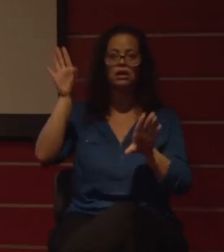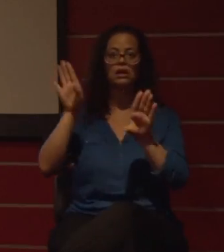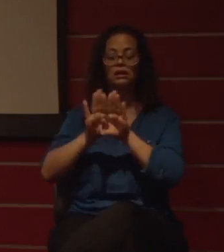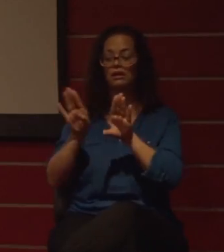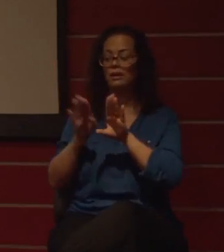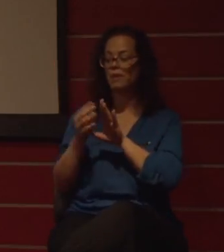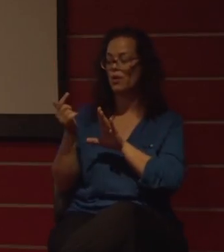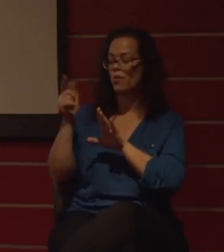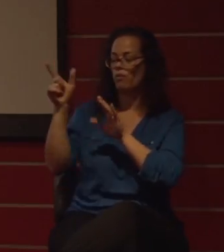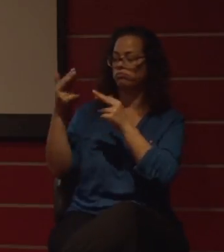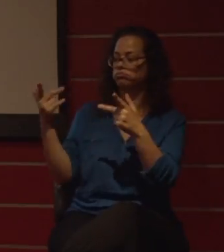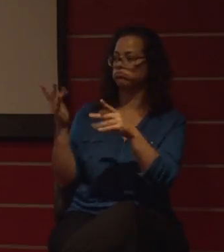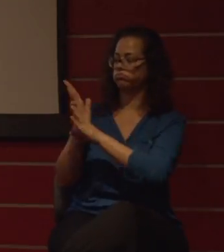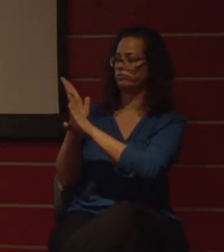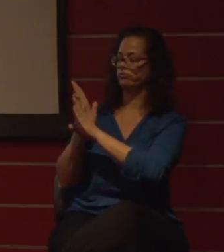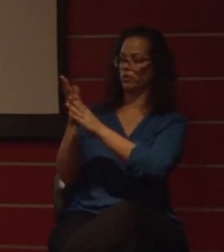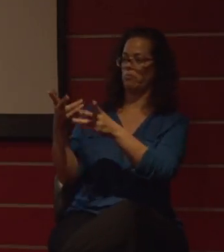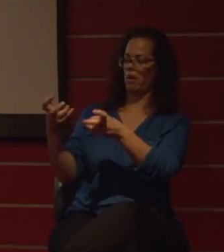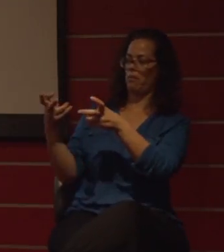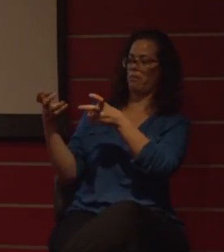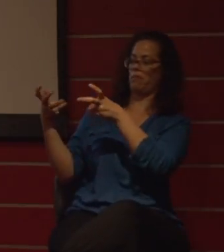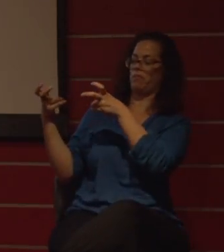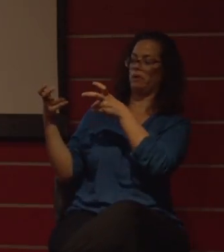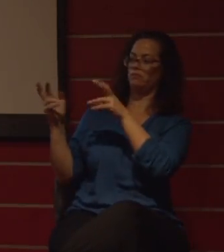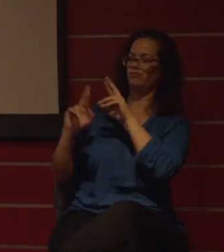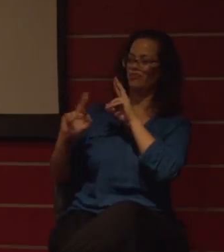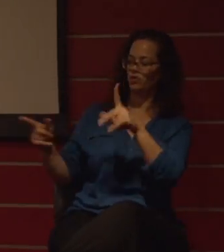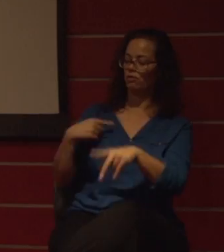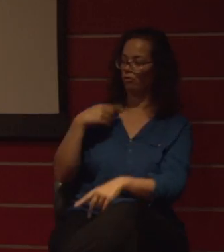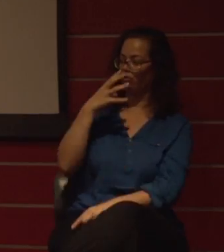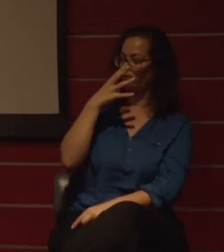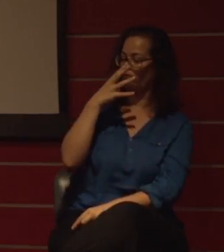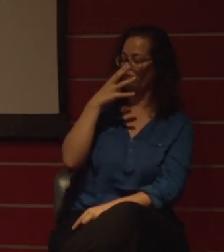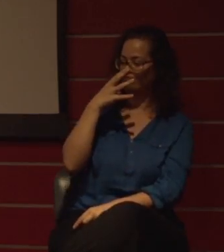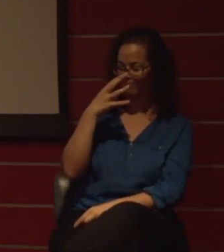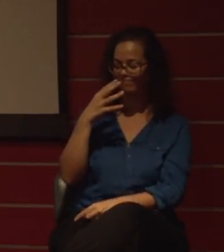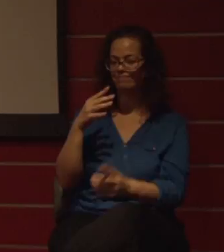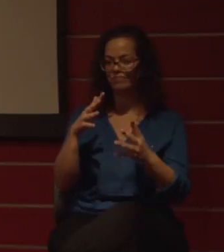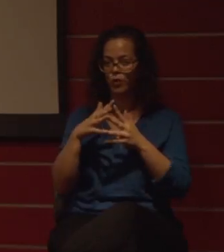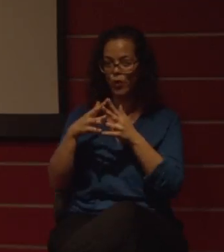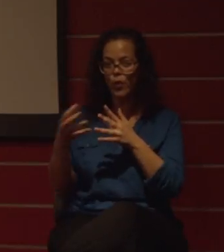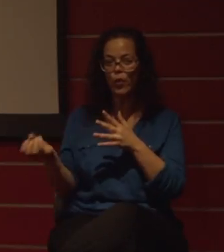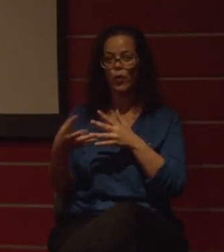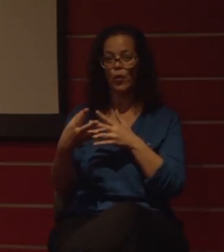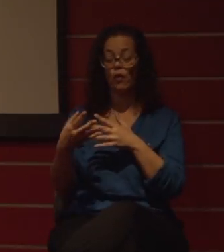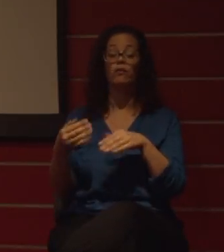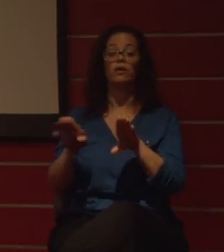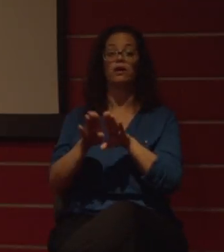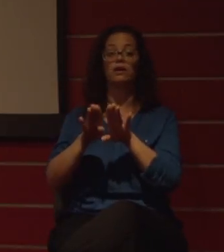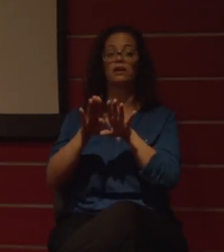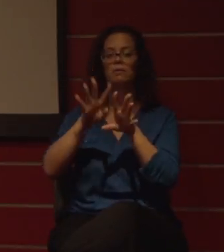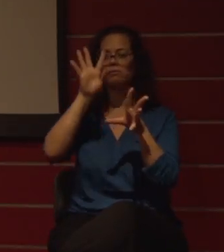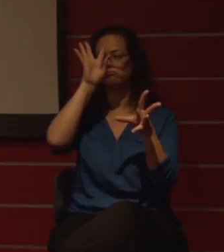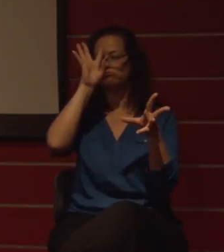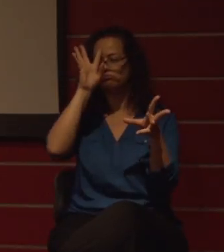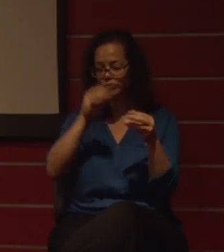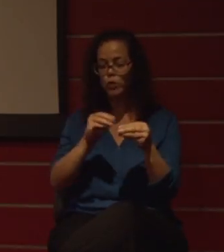também um novo mundo e eu acho que talvez entendendo pela primeira vez também o que significa ser negro